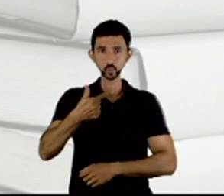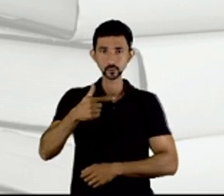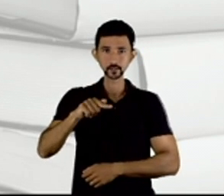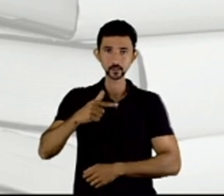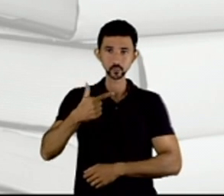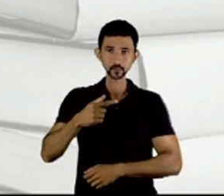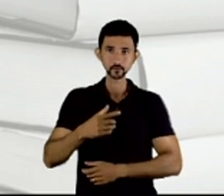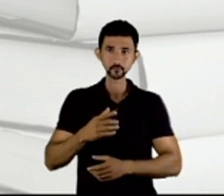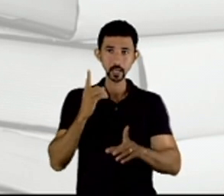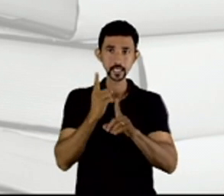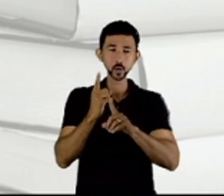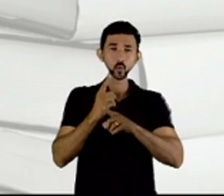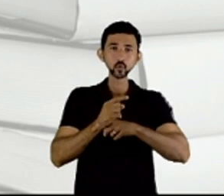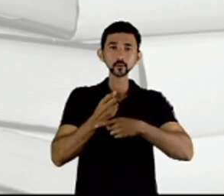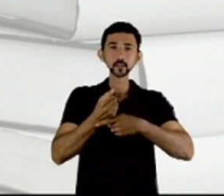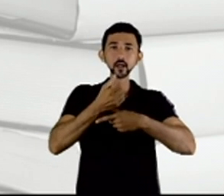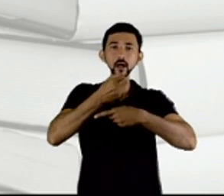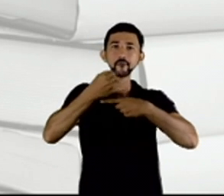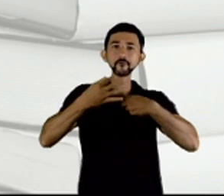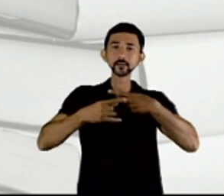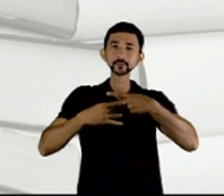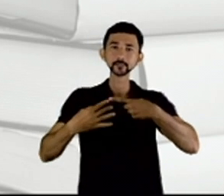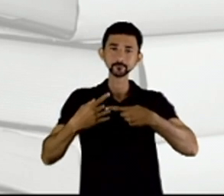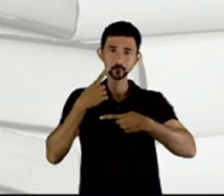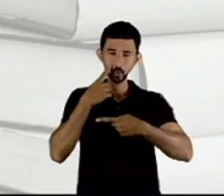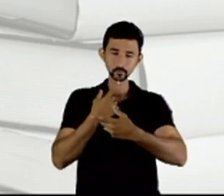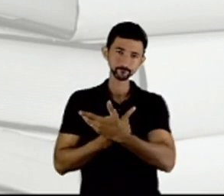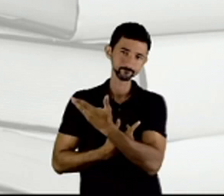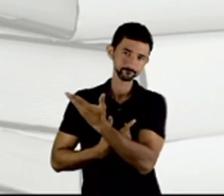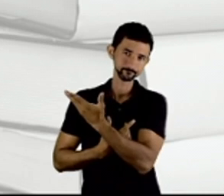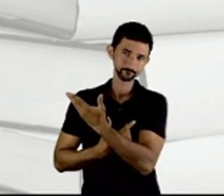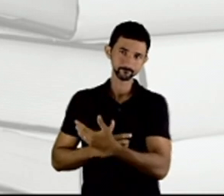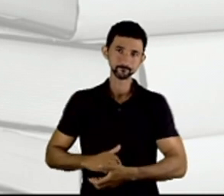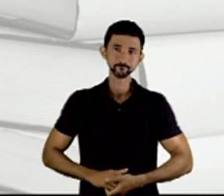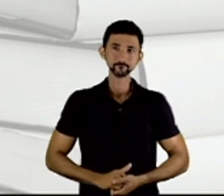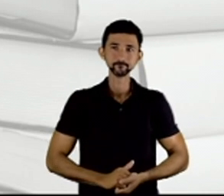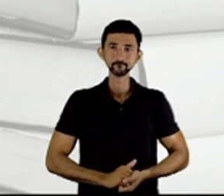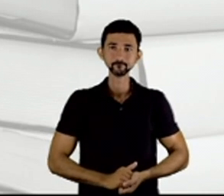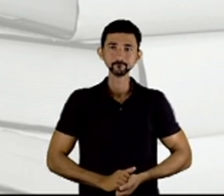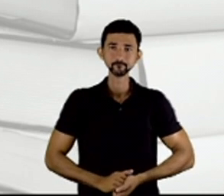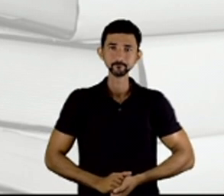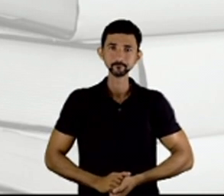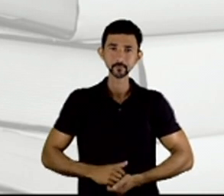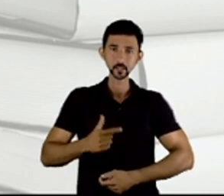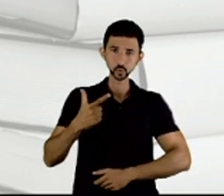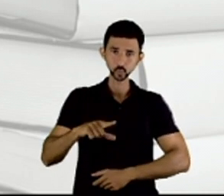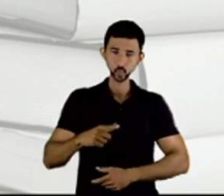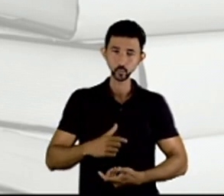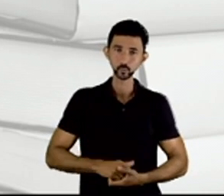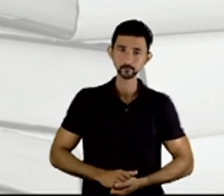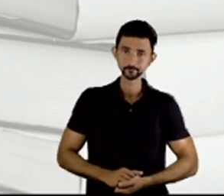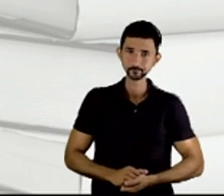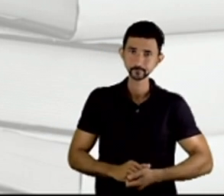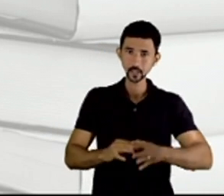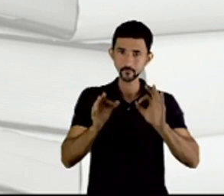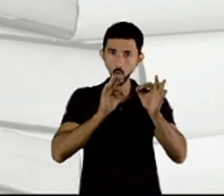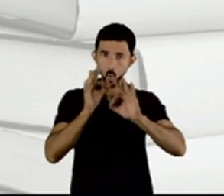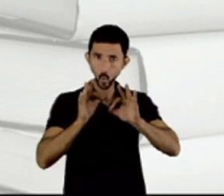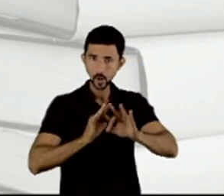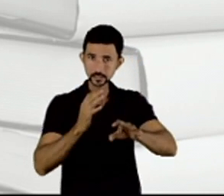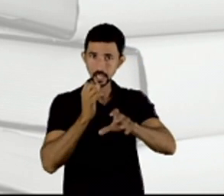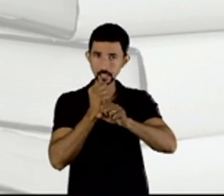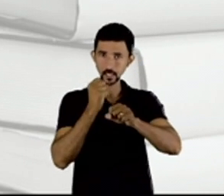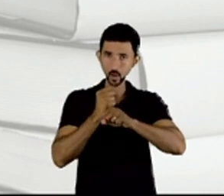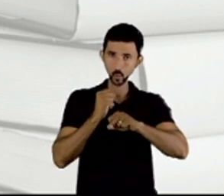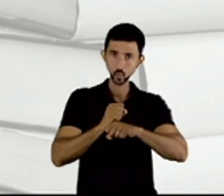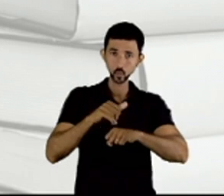3,2727, vamos encontrar a fração geratriz dela. Então, novamente, a gente vai montar a equação